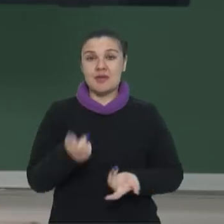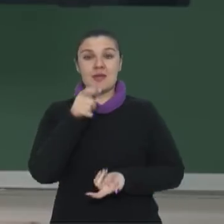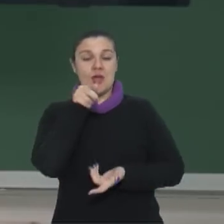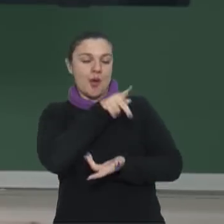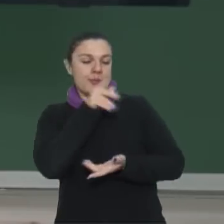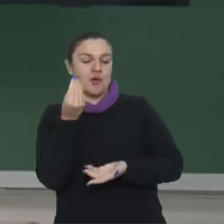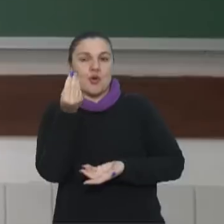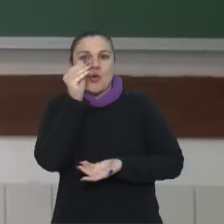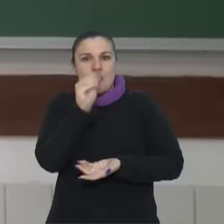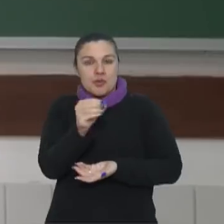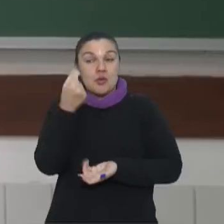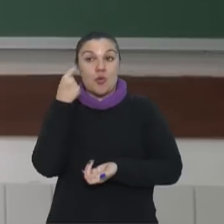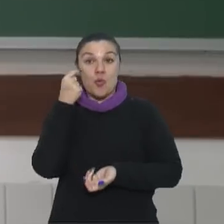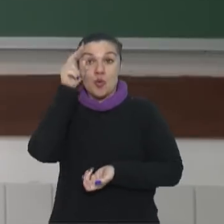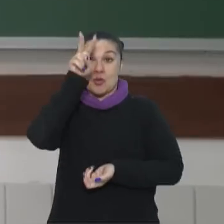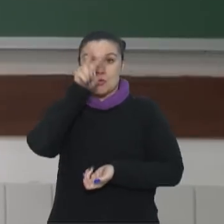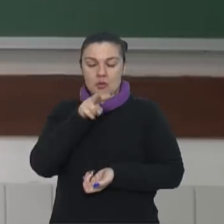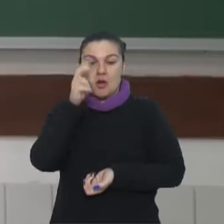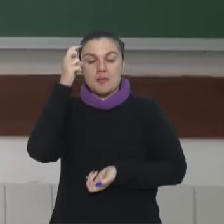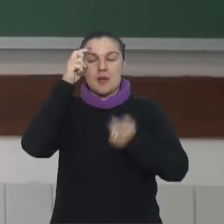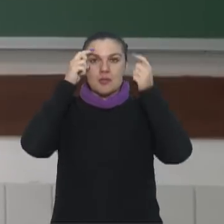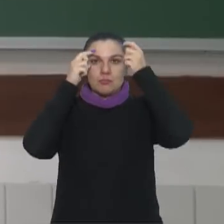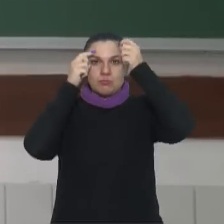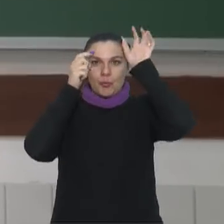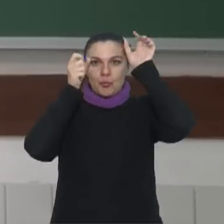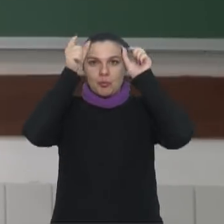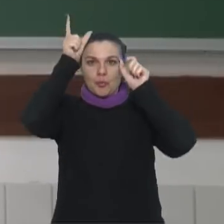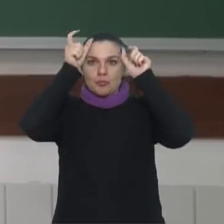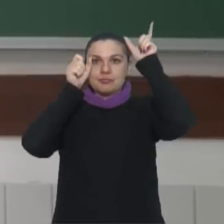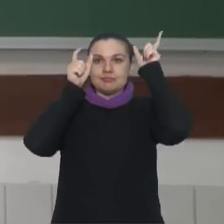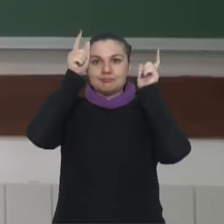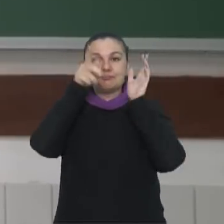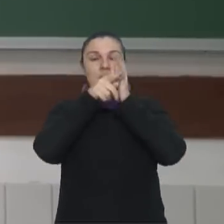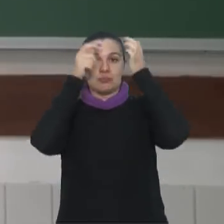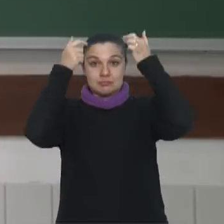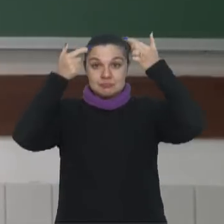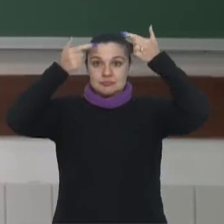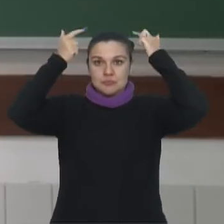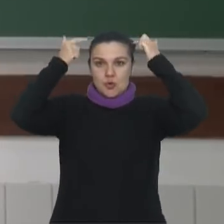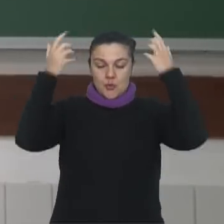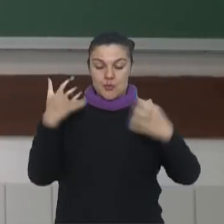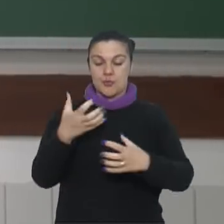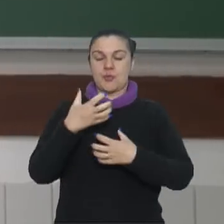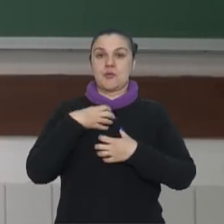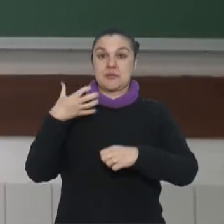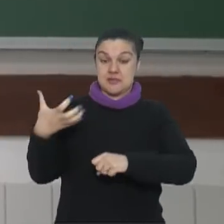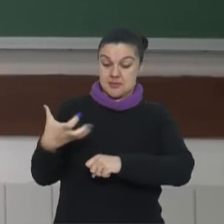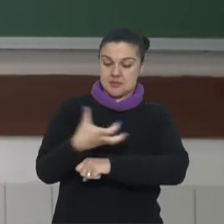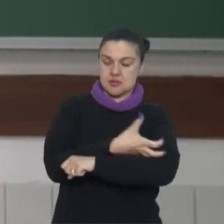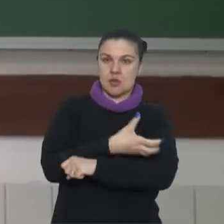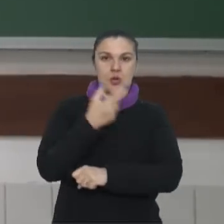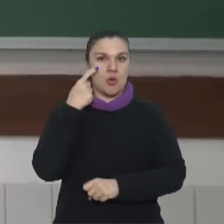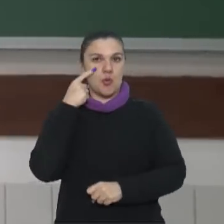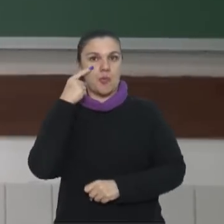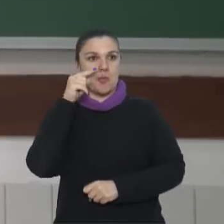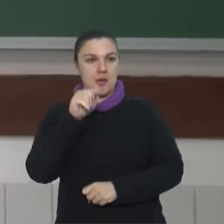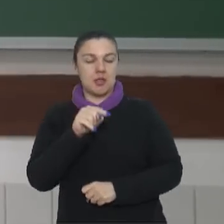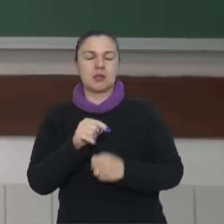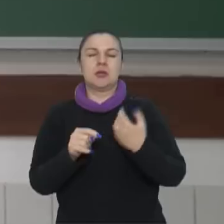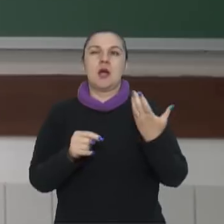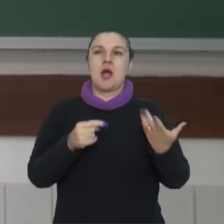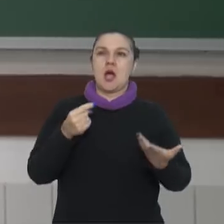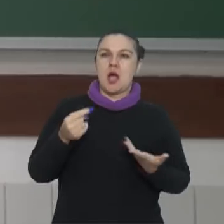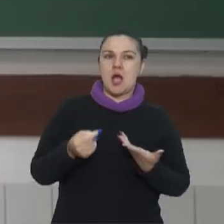que quando eu leio, eu ativo vários níveis de leitura. O sensorial, quando eu penso aí, né? Alguém disse,